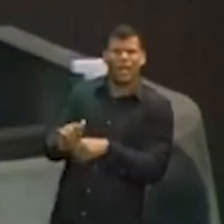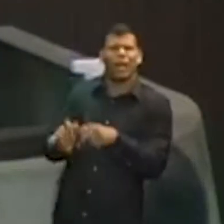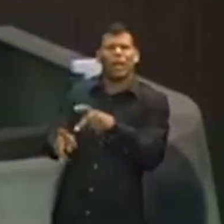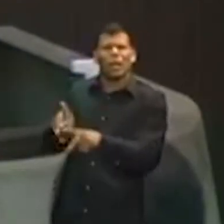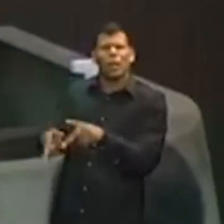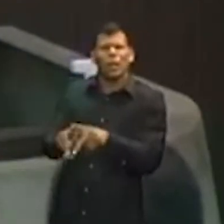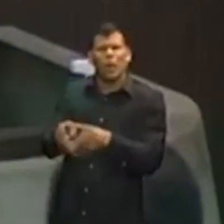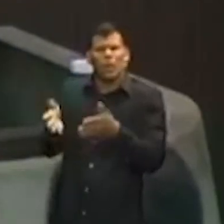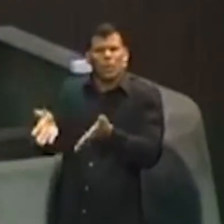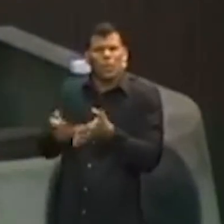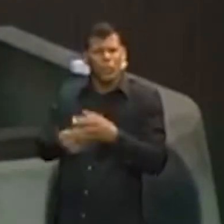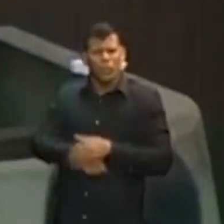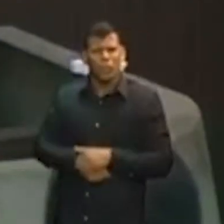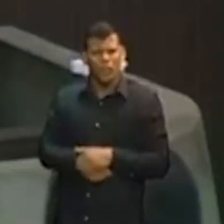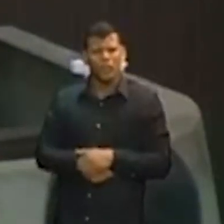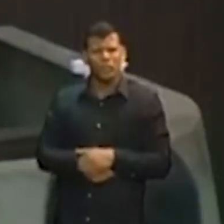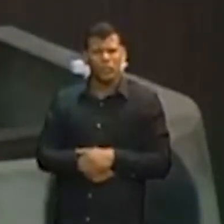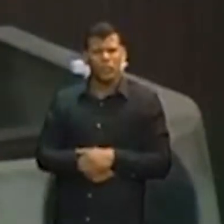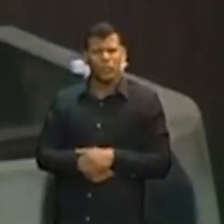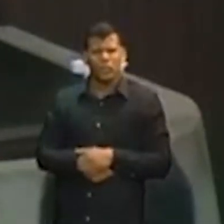doutora Silvana, querendo aqui